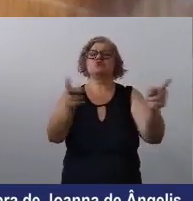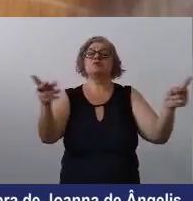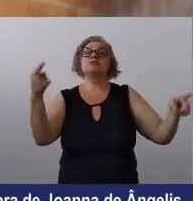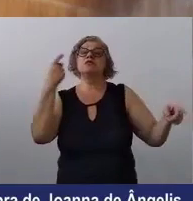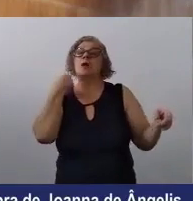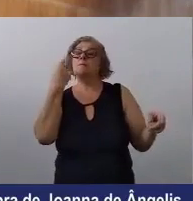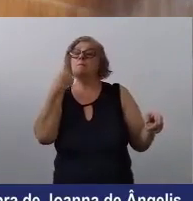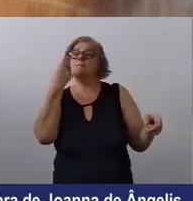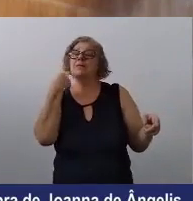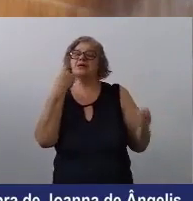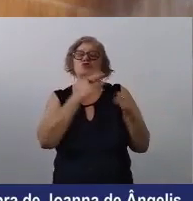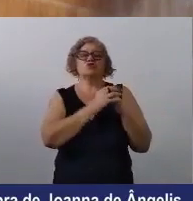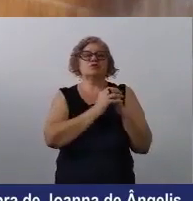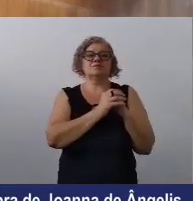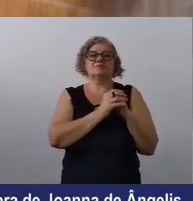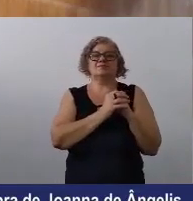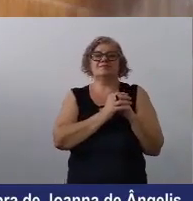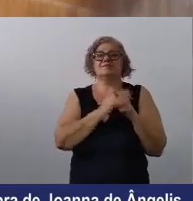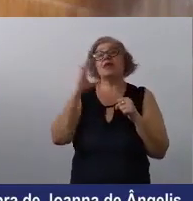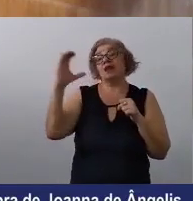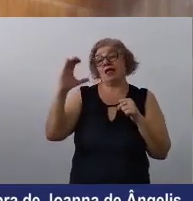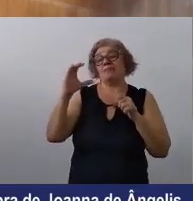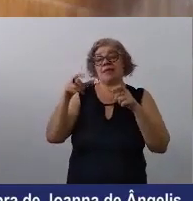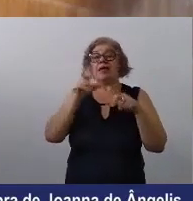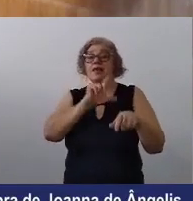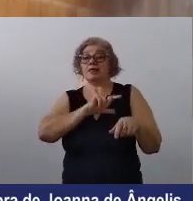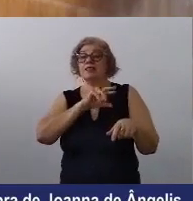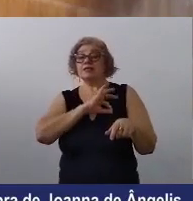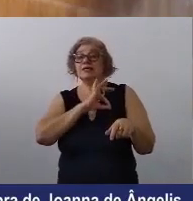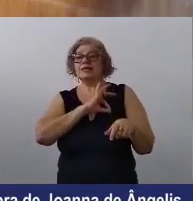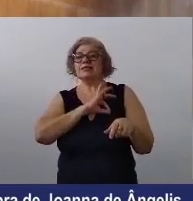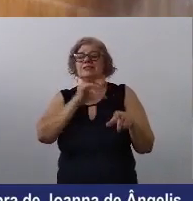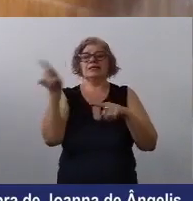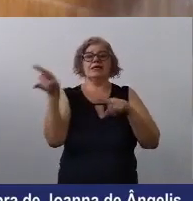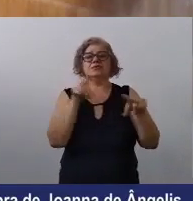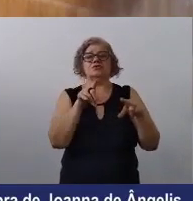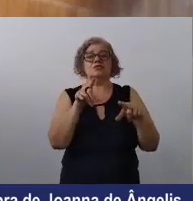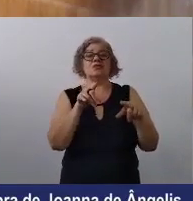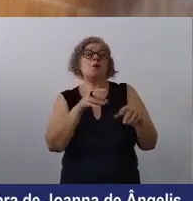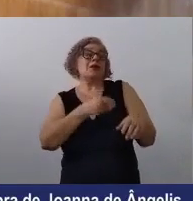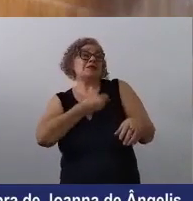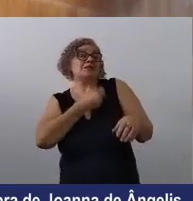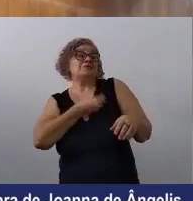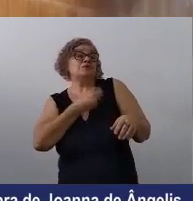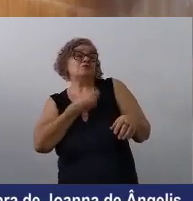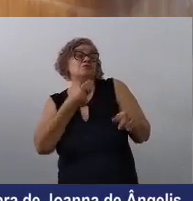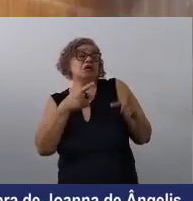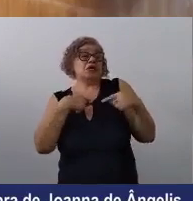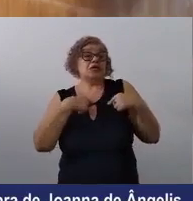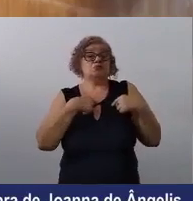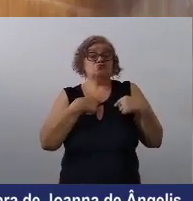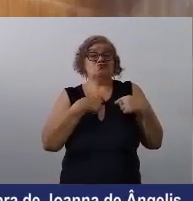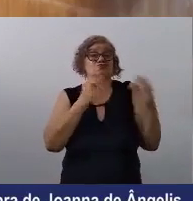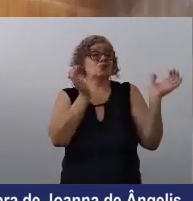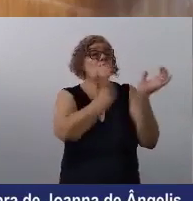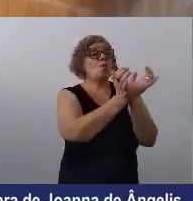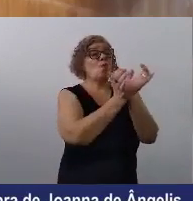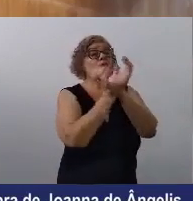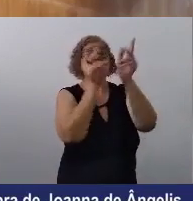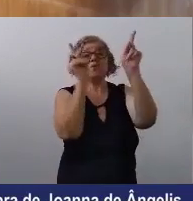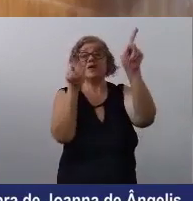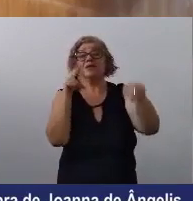peixes de Cafarnaum. Era uma maneira de conviver um pouquinho com aquele povo tão diferente dos seus